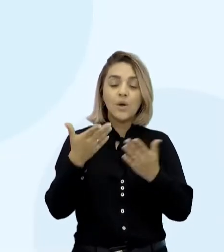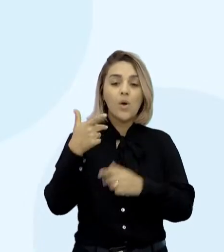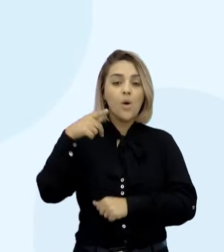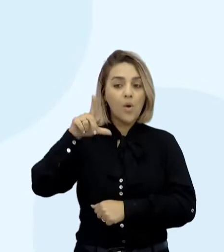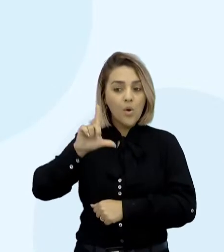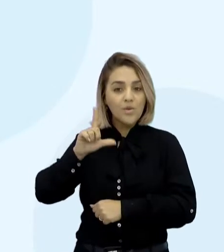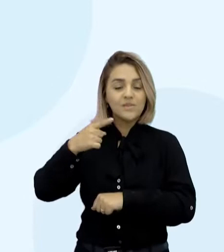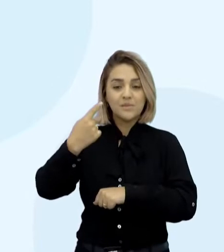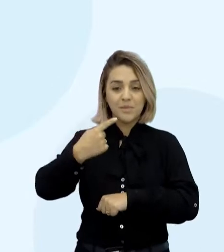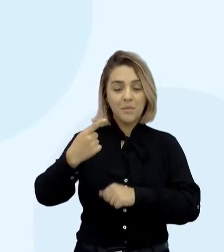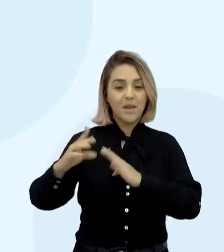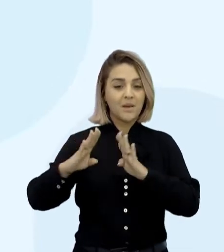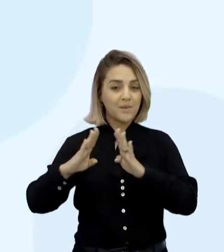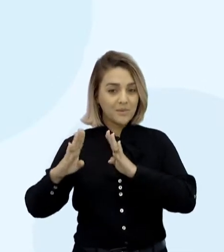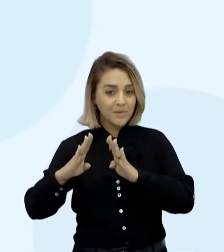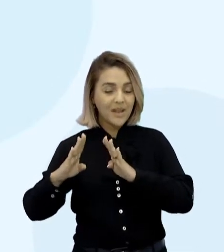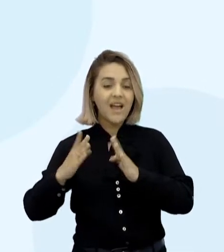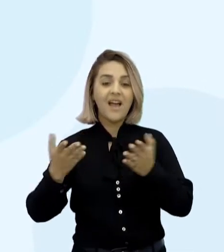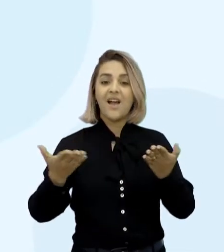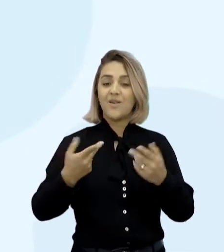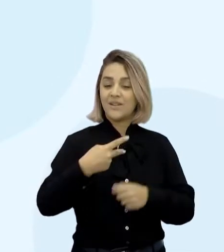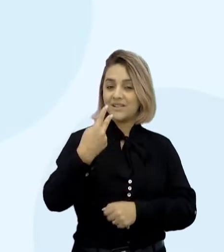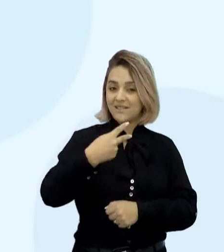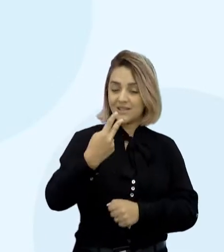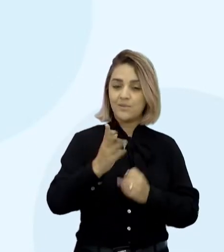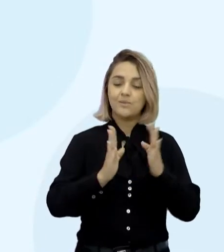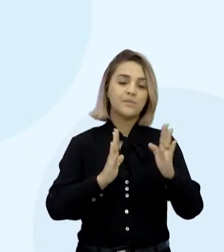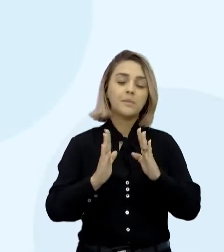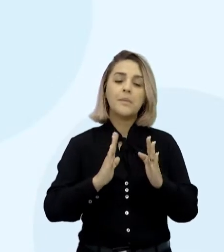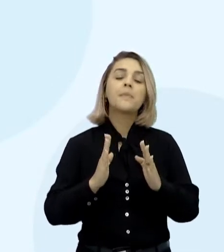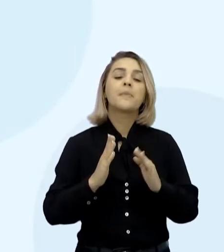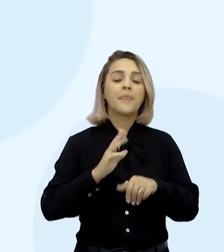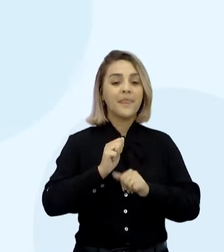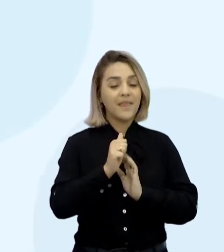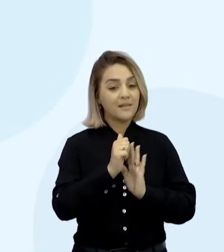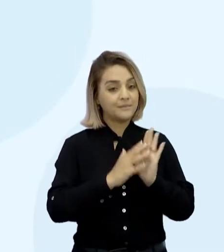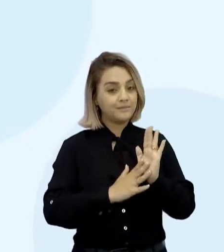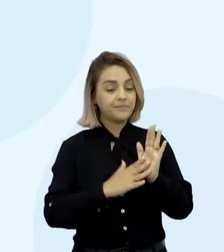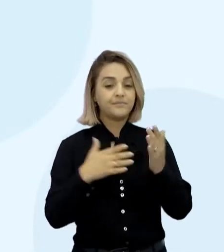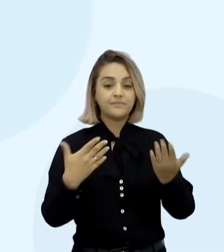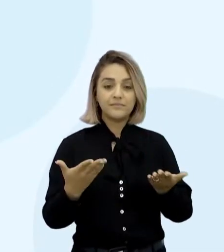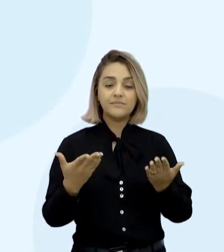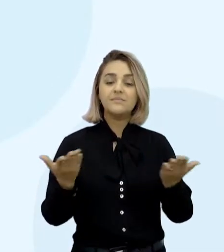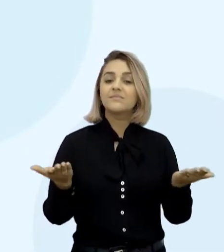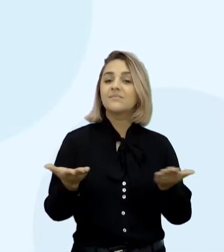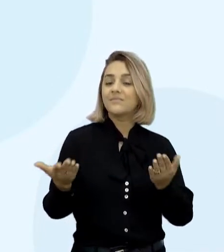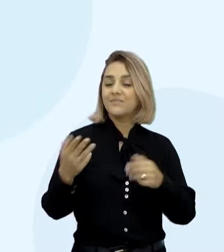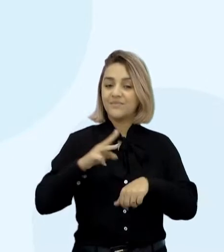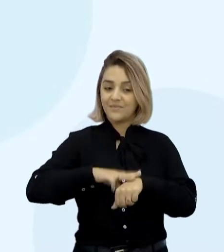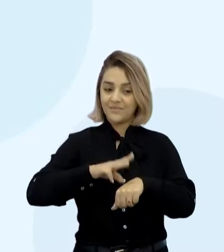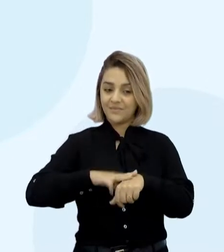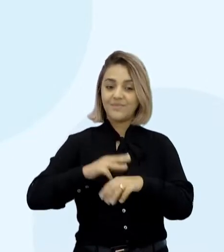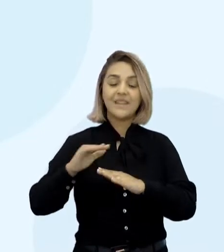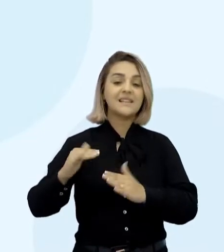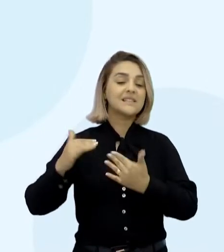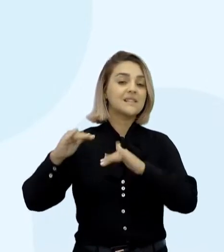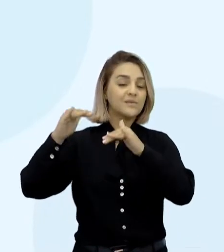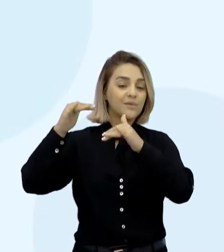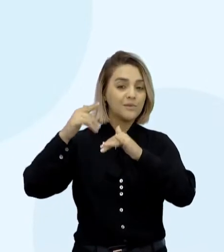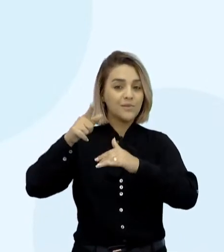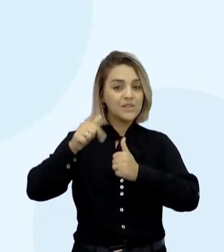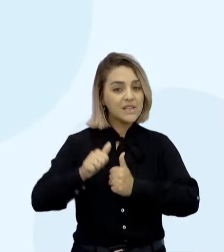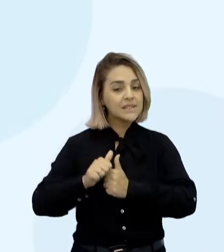primeiro momento e agora seria aí o segundo momento da atividade, tá? Então, chegamos ao segundo momento do desenvolvimento. Siga